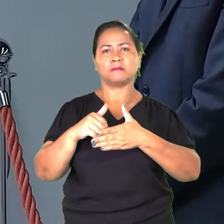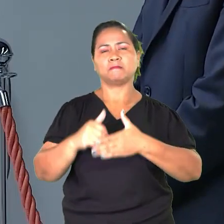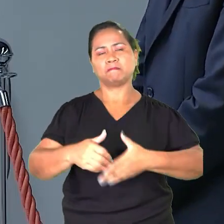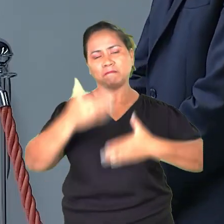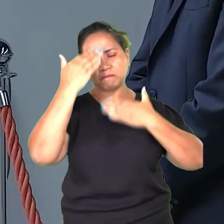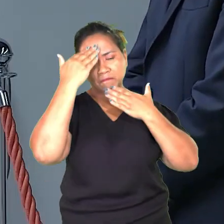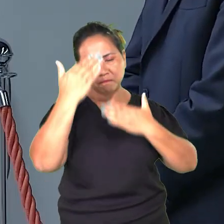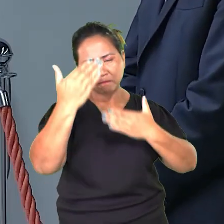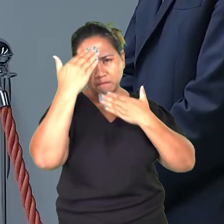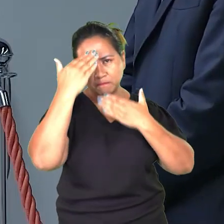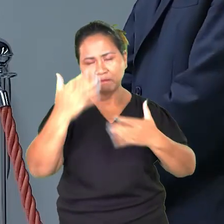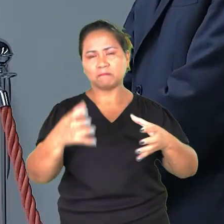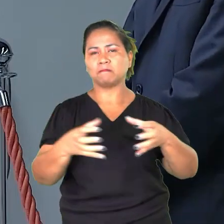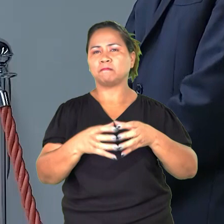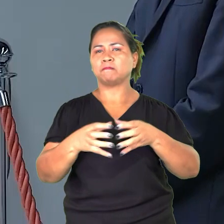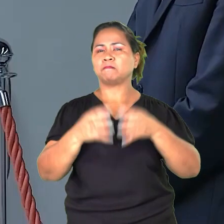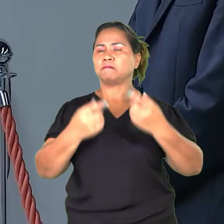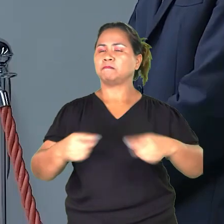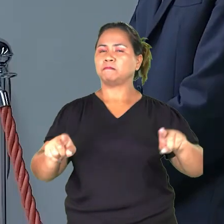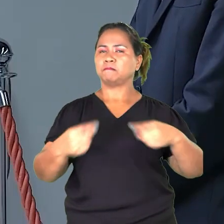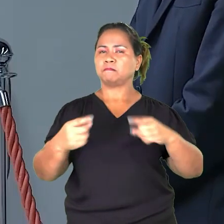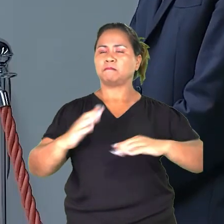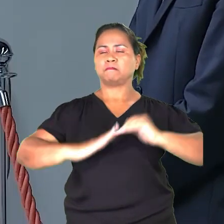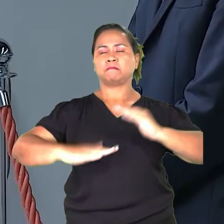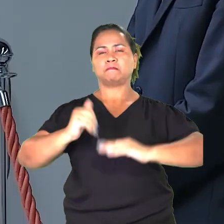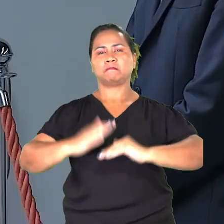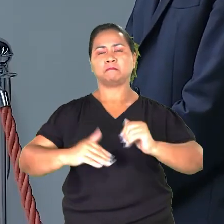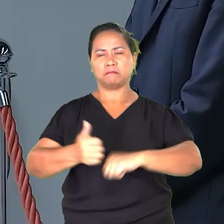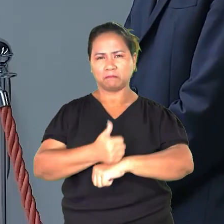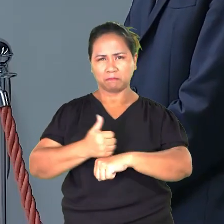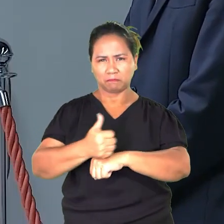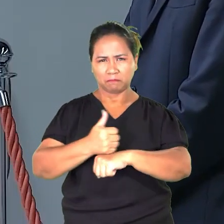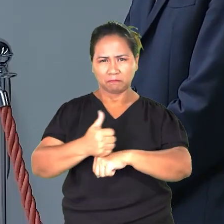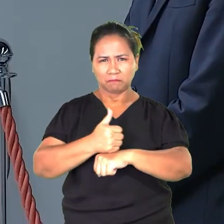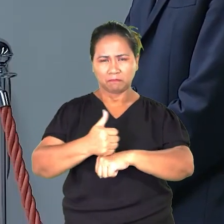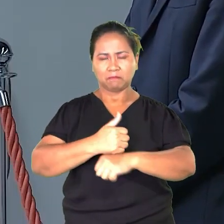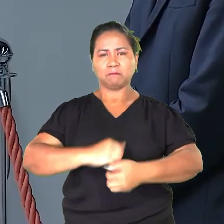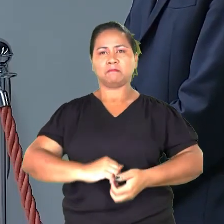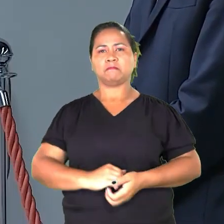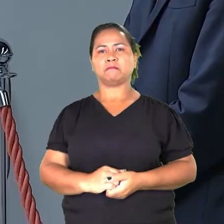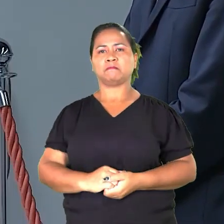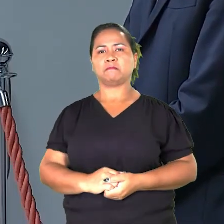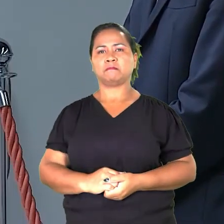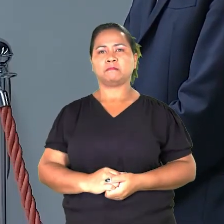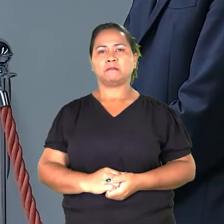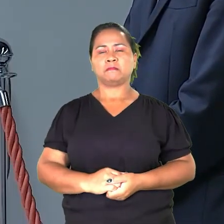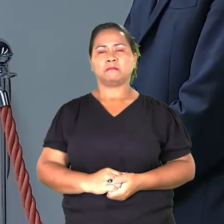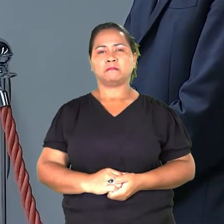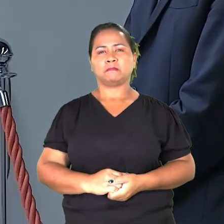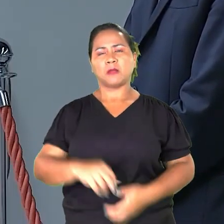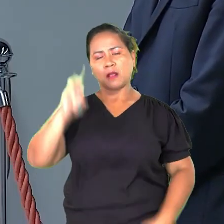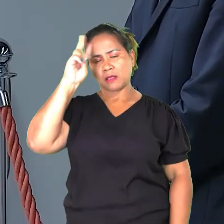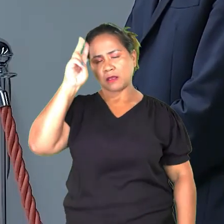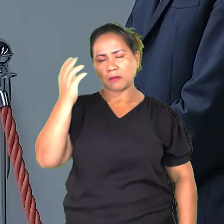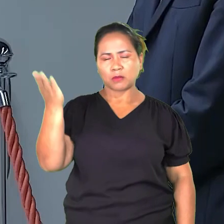Nosso agradecimento a todo esse maravilhoso corpo musical, evocando o mito fundante, o Coronel Antão,